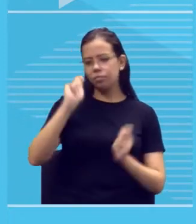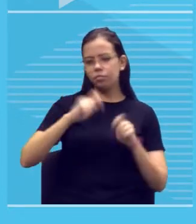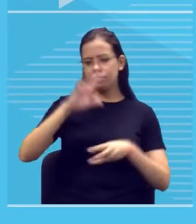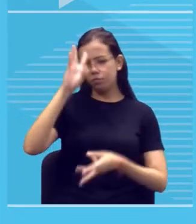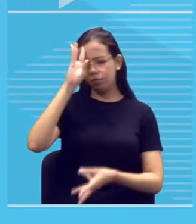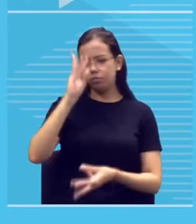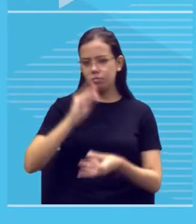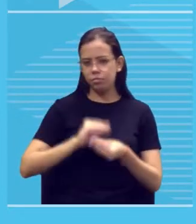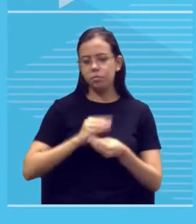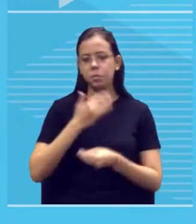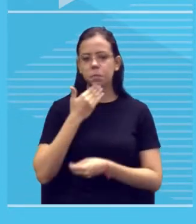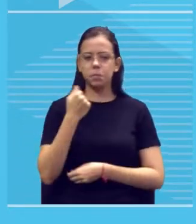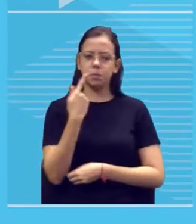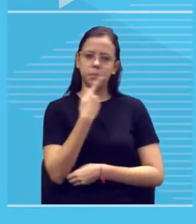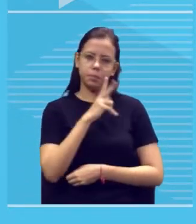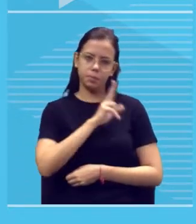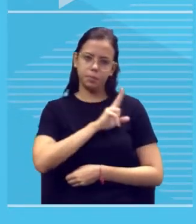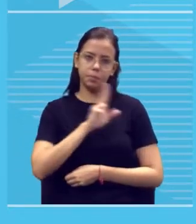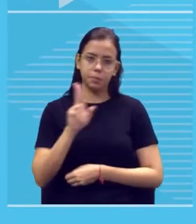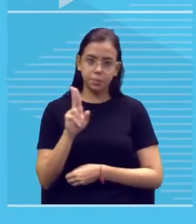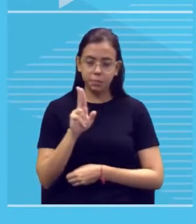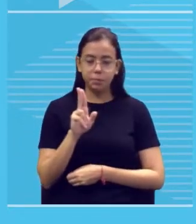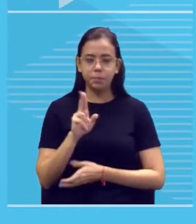o nome dele né